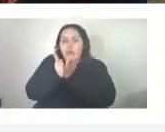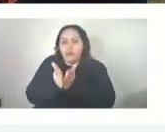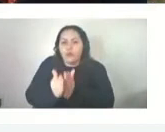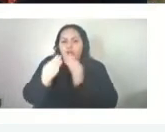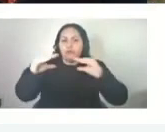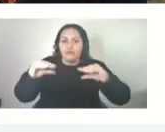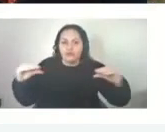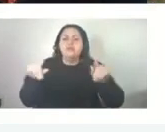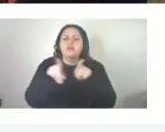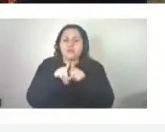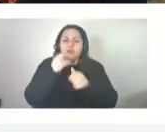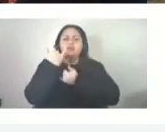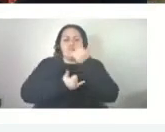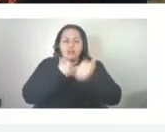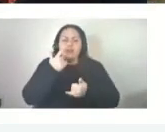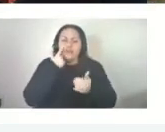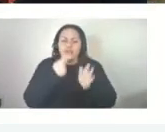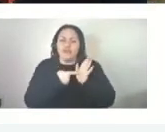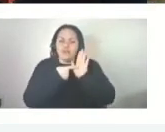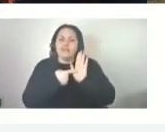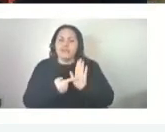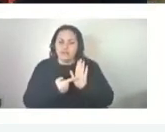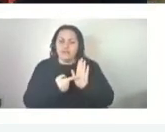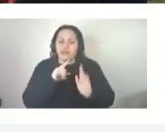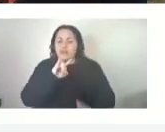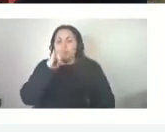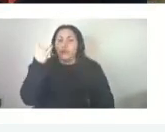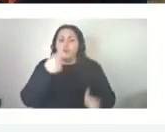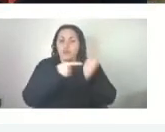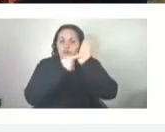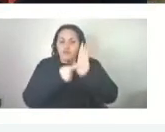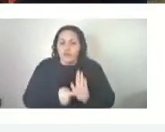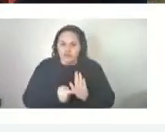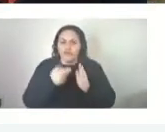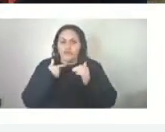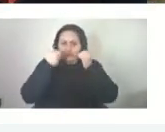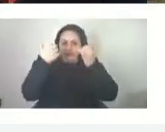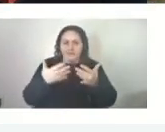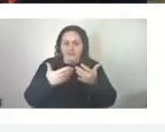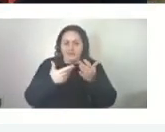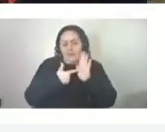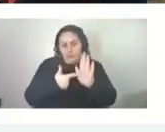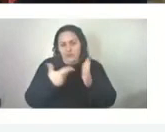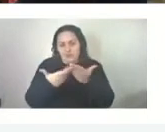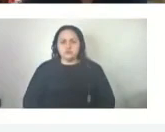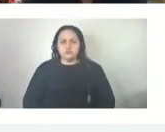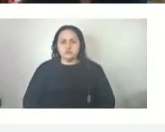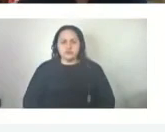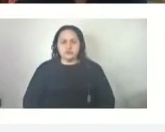que eu vou mostrar para vocês aí, que é o último vídeo da minha apresentação.